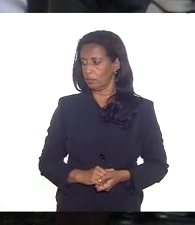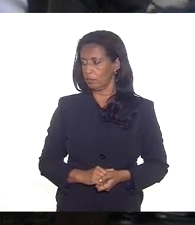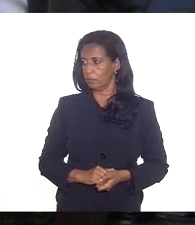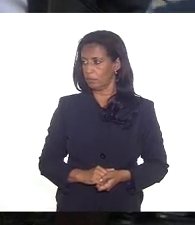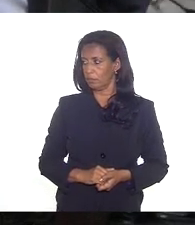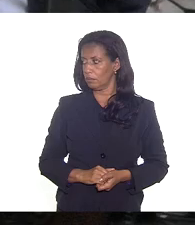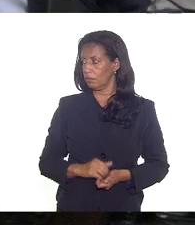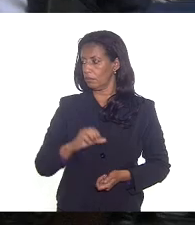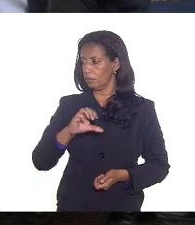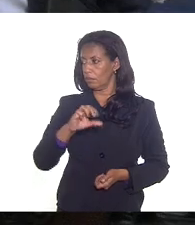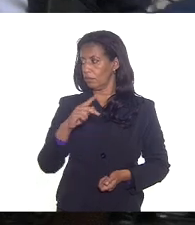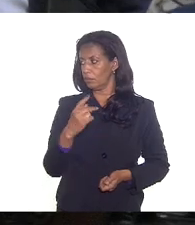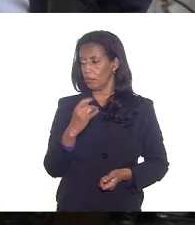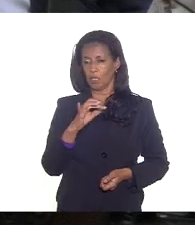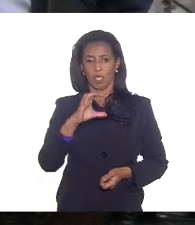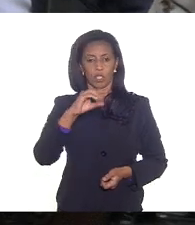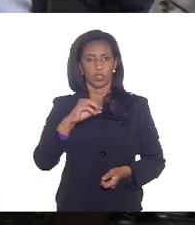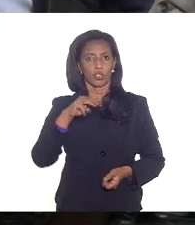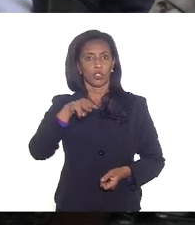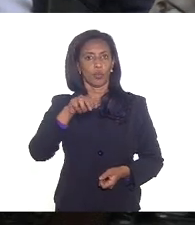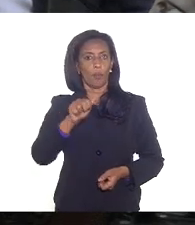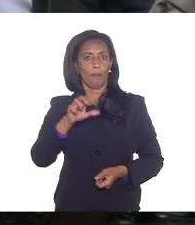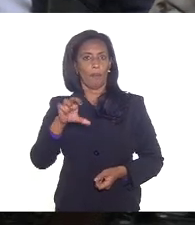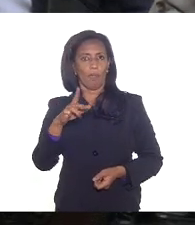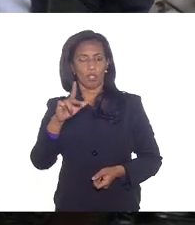o resultado Chico Machado